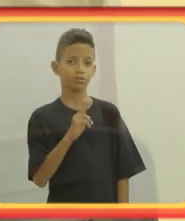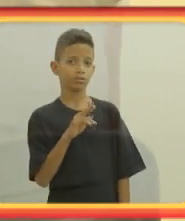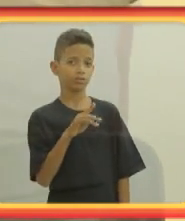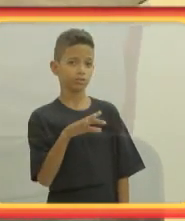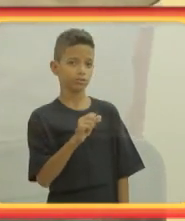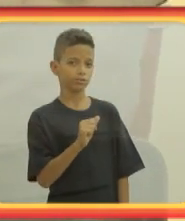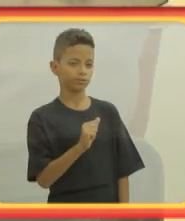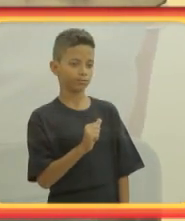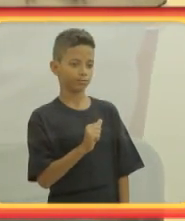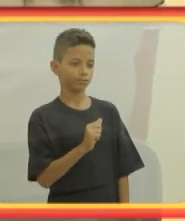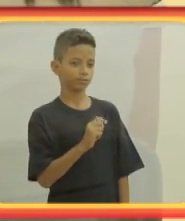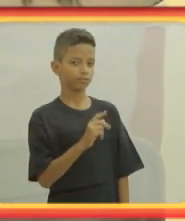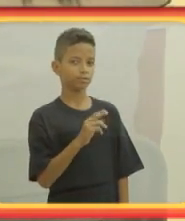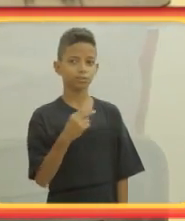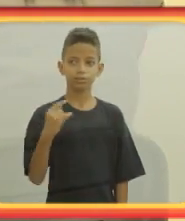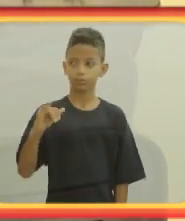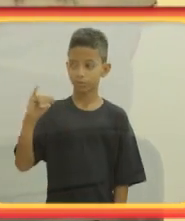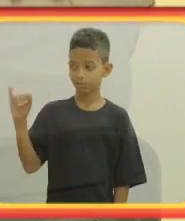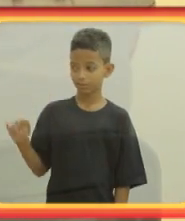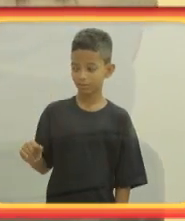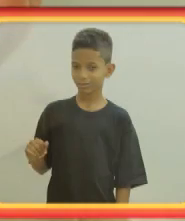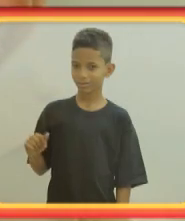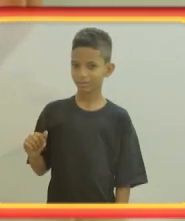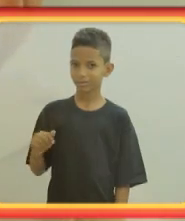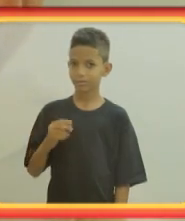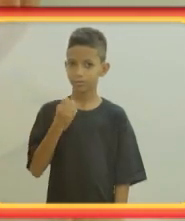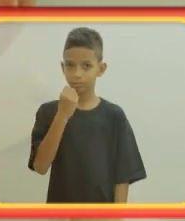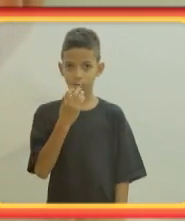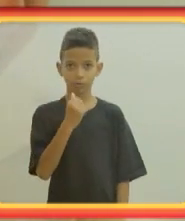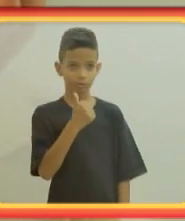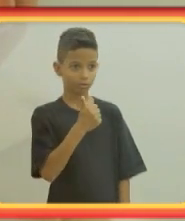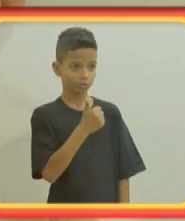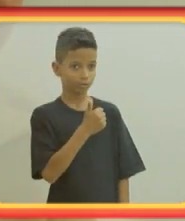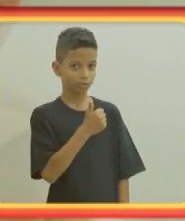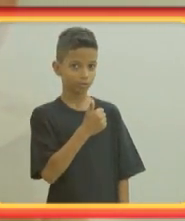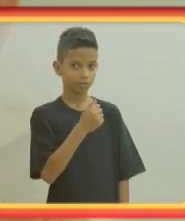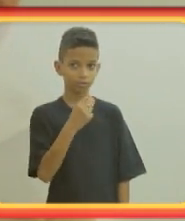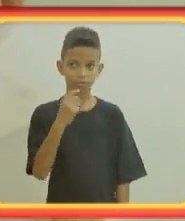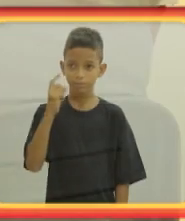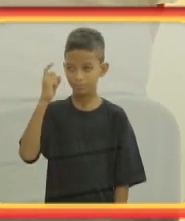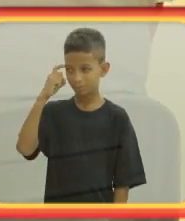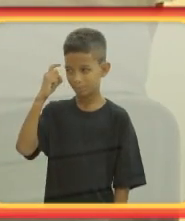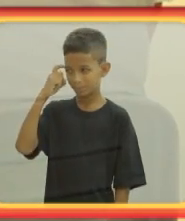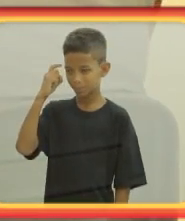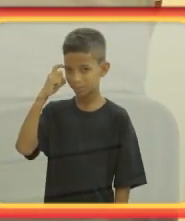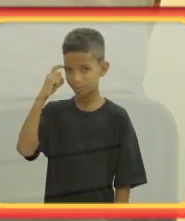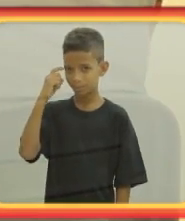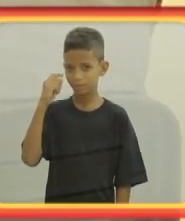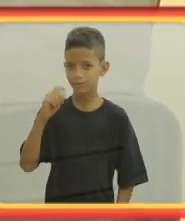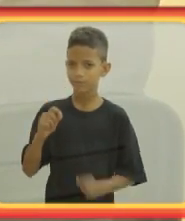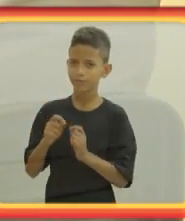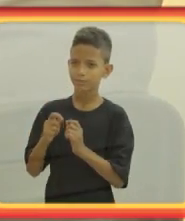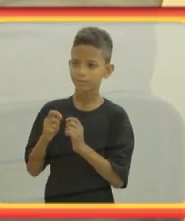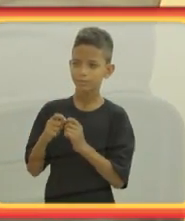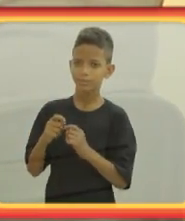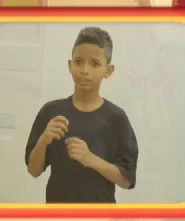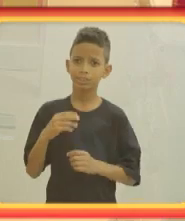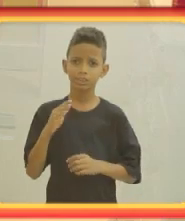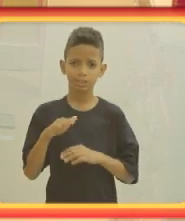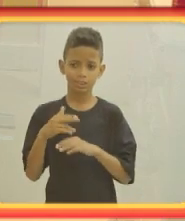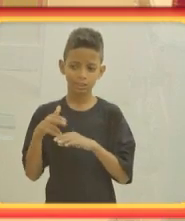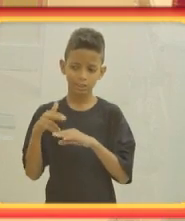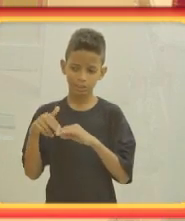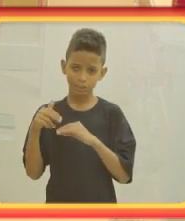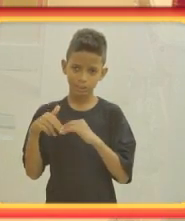Oi, Vitória. Tudo bem? Tudo bem? E aí, já pensou no que vamos fazer? Vamos, a gente já pensou que eu ia fazer.